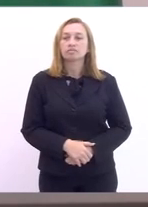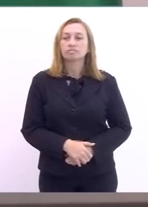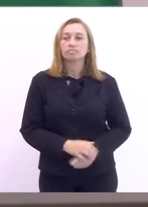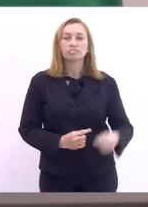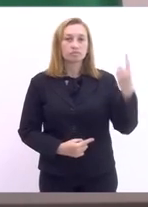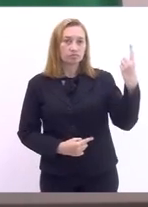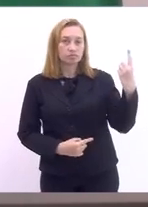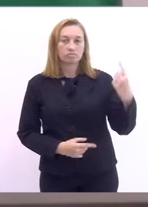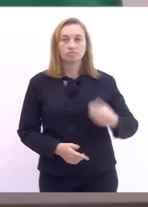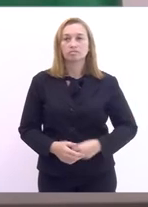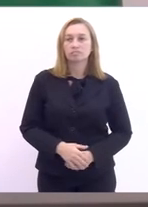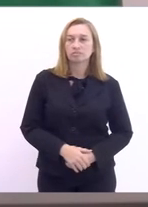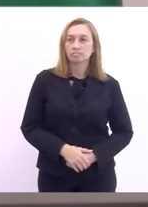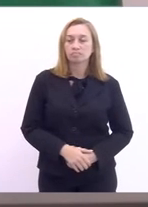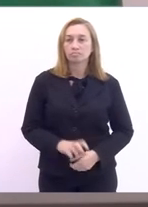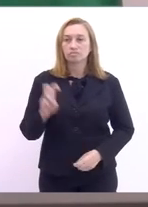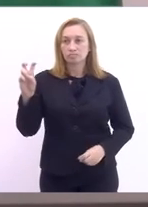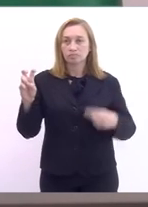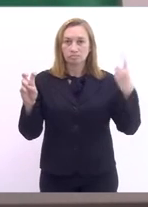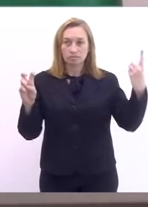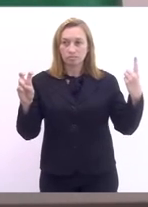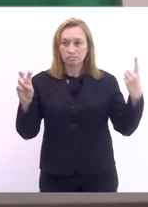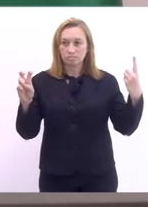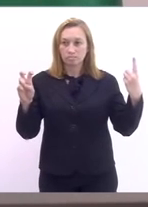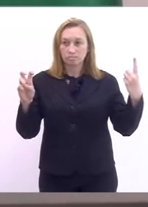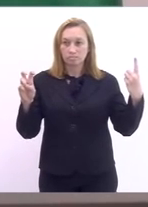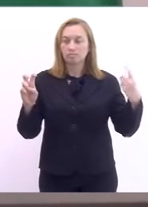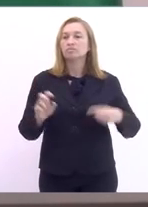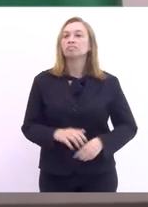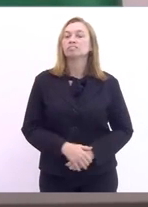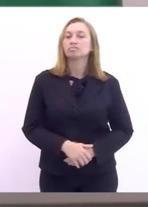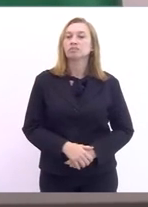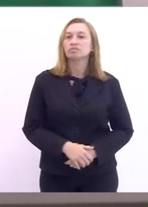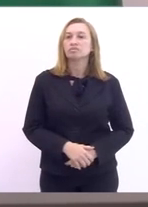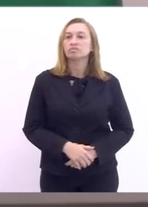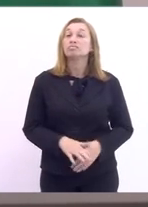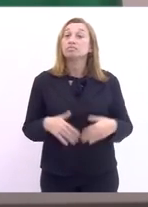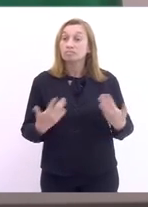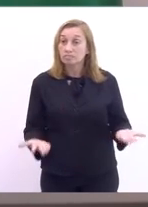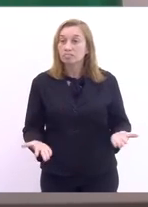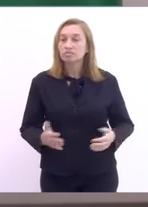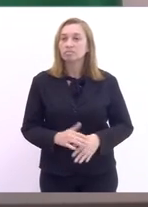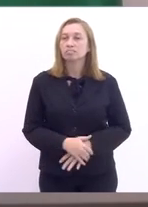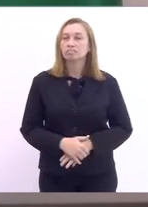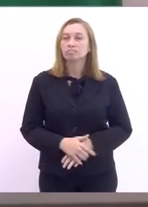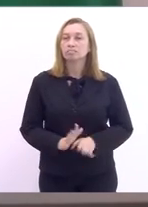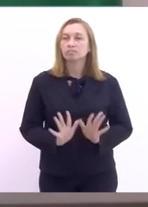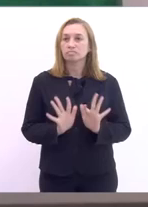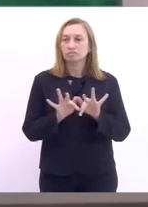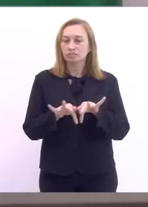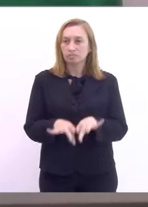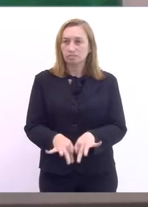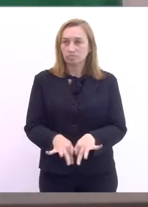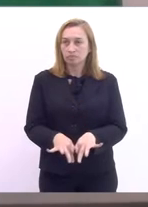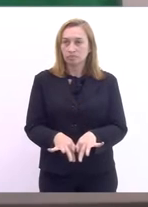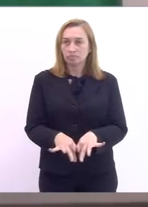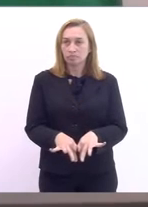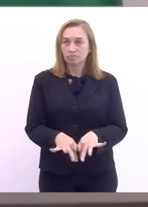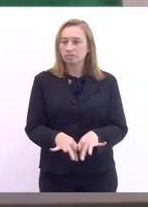a 1. 5 votos a 1. Então, assim, pois, está...